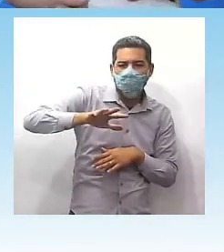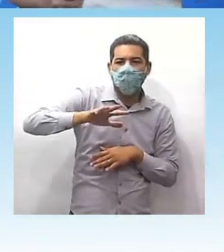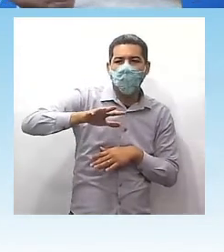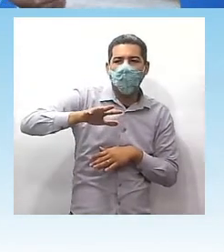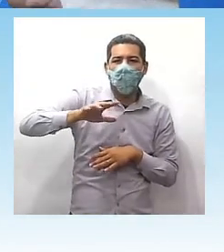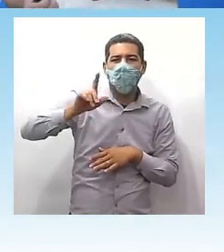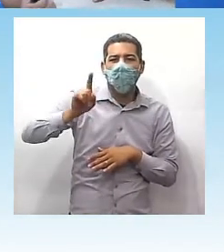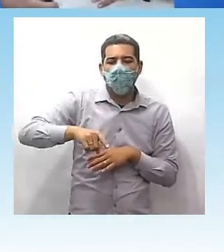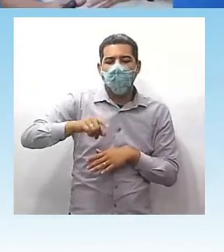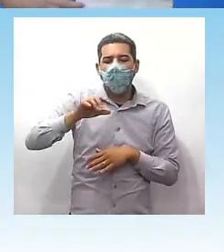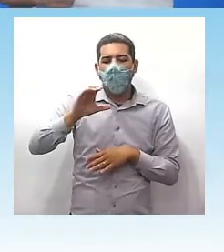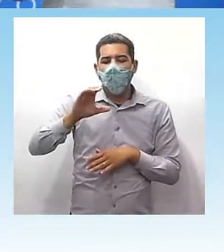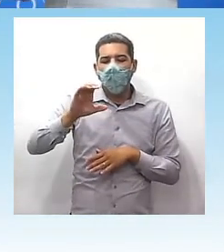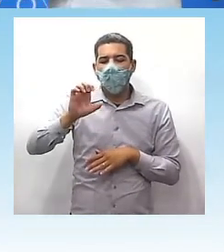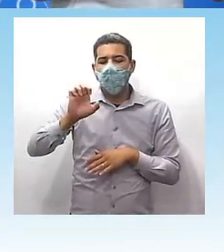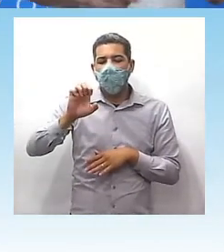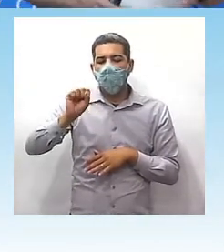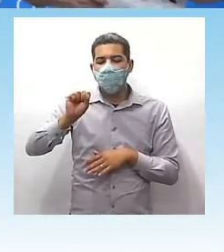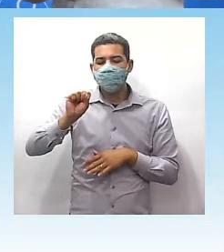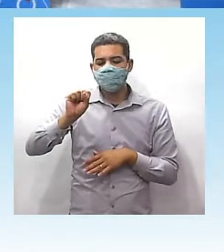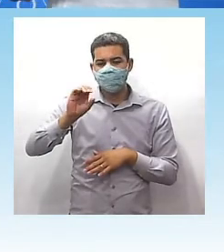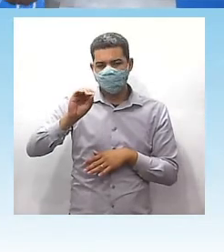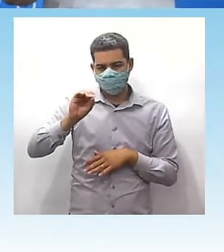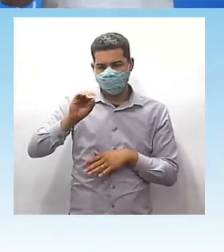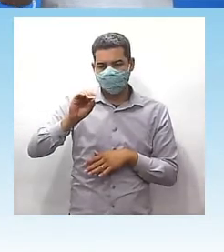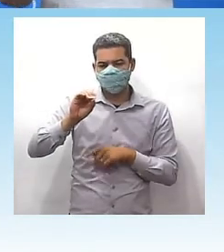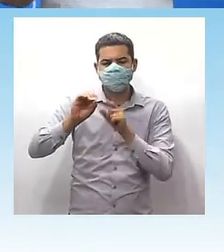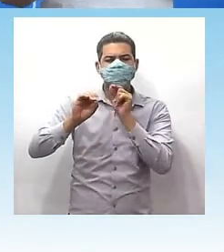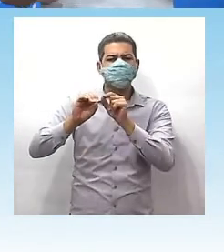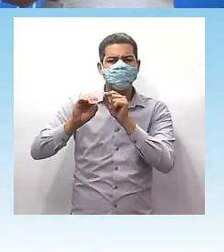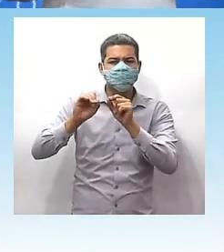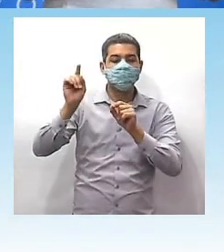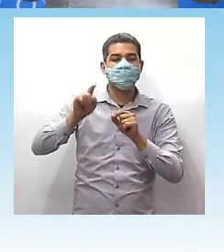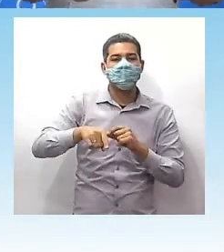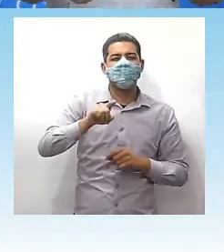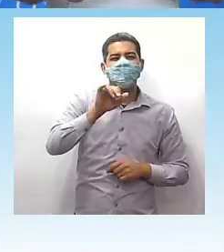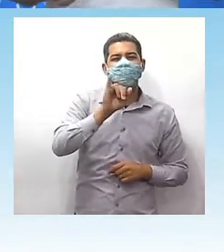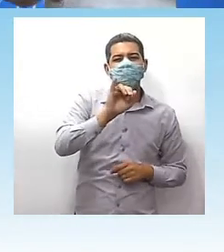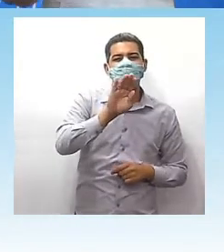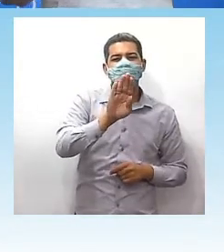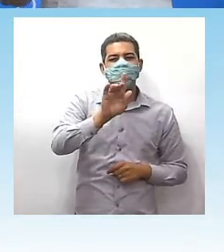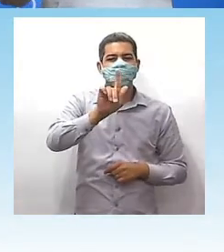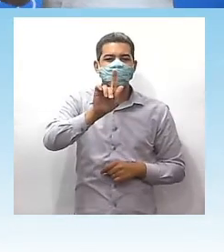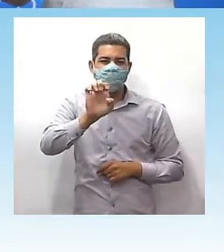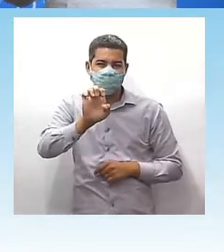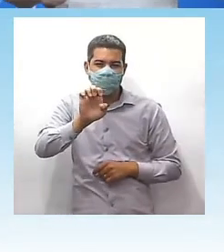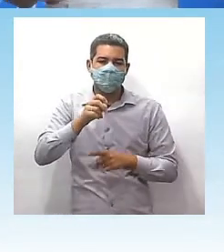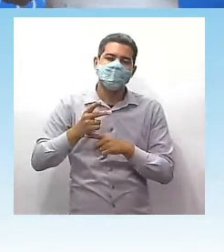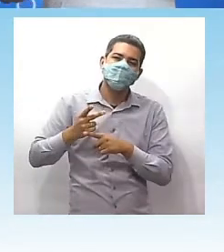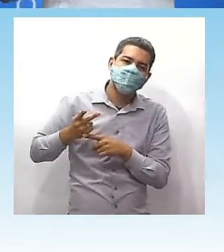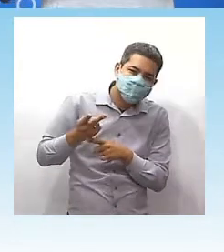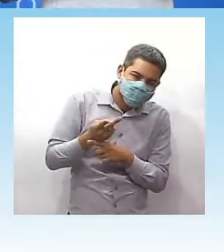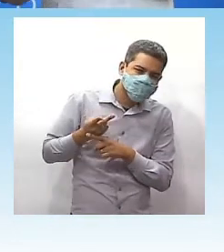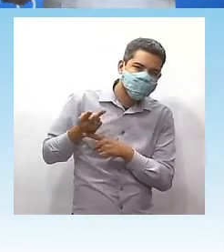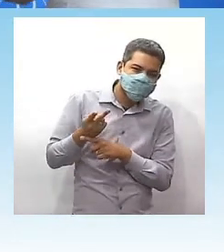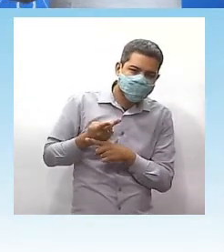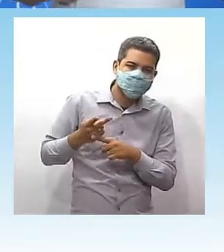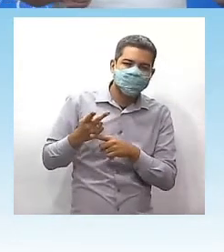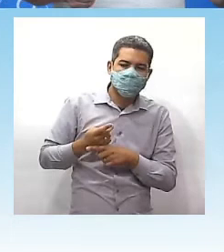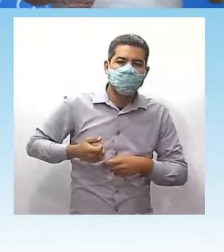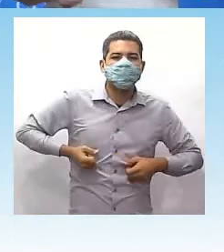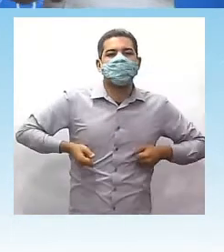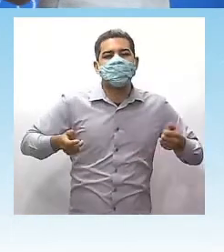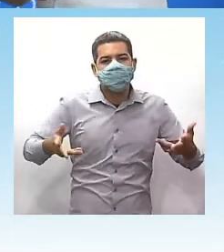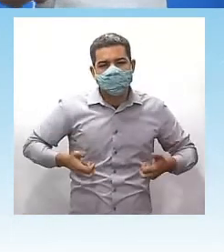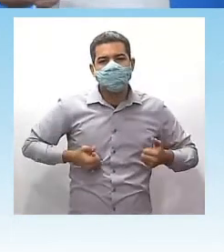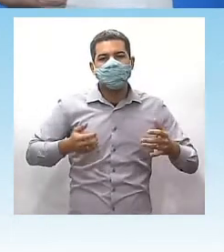censo? IBGE, ele vai na tua casa e aí demora pra caramba, é gasto. Então, a cada 10 anos ocorre o